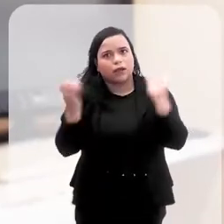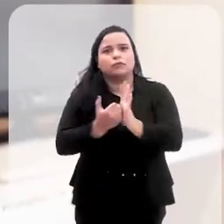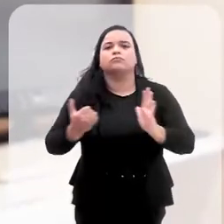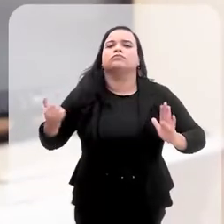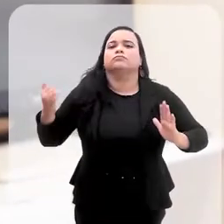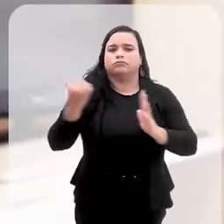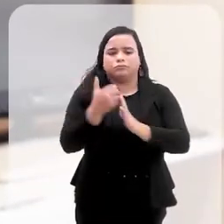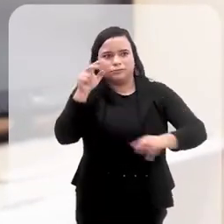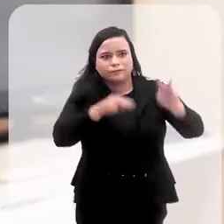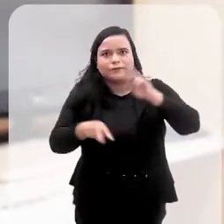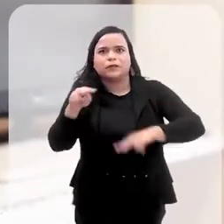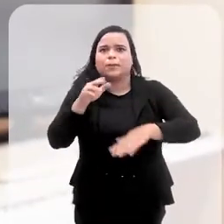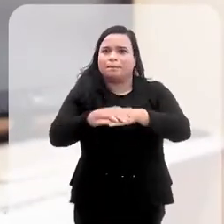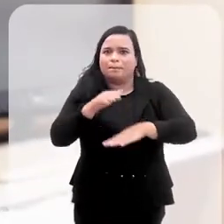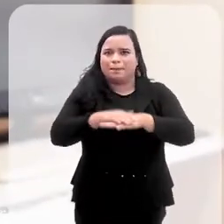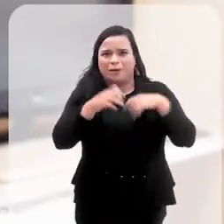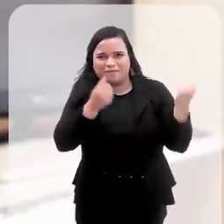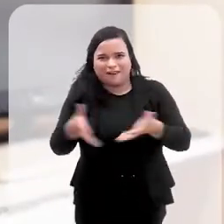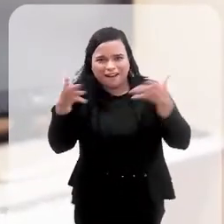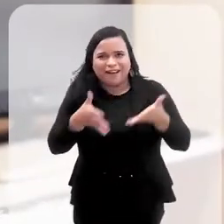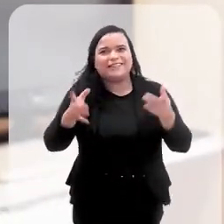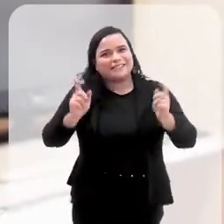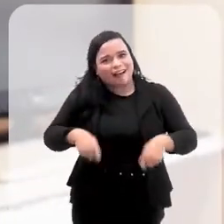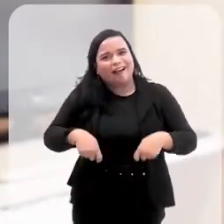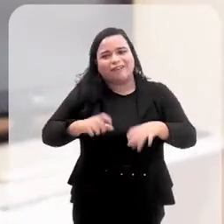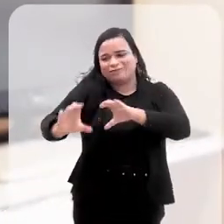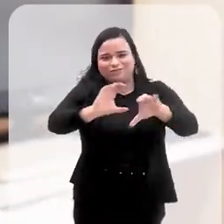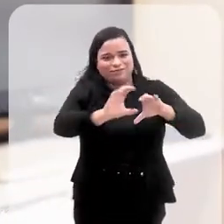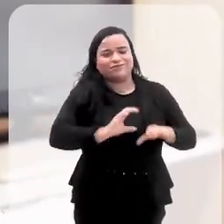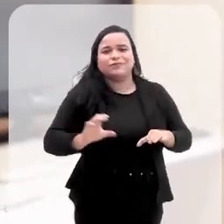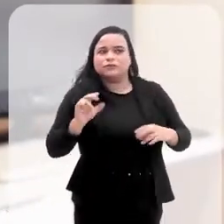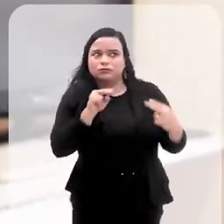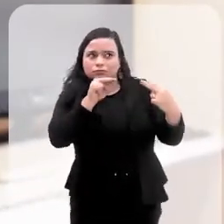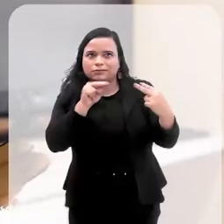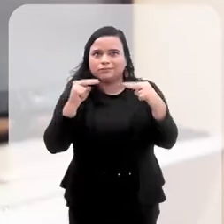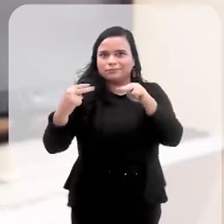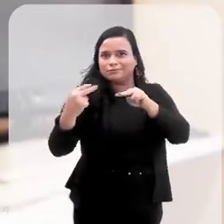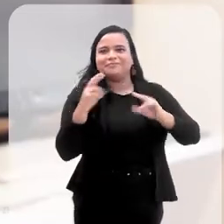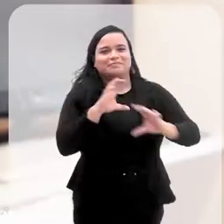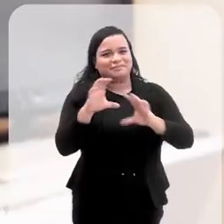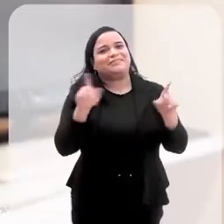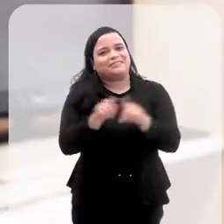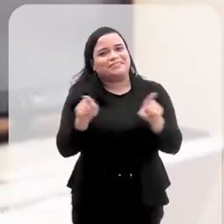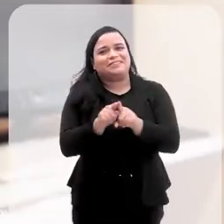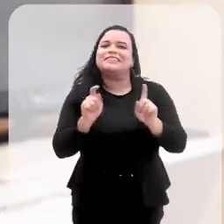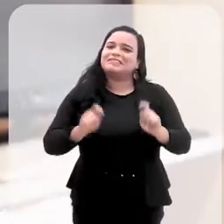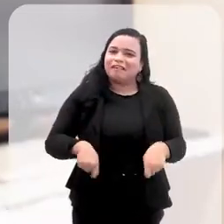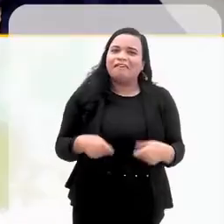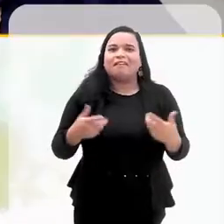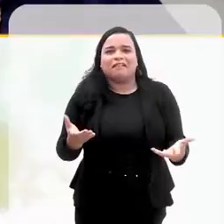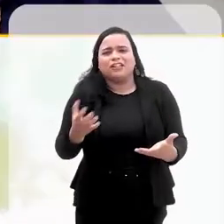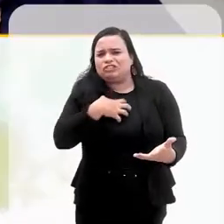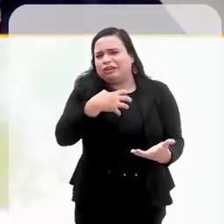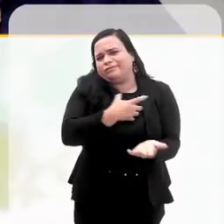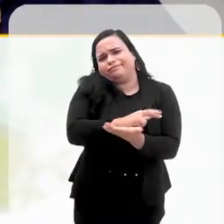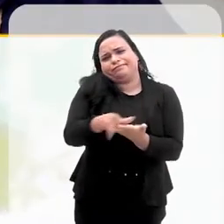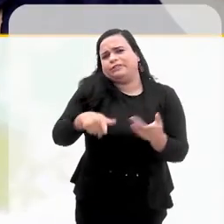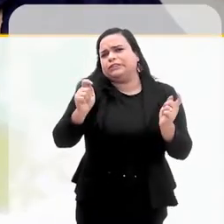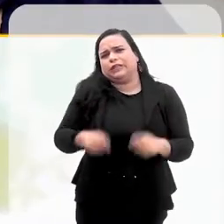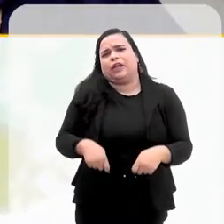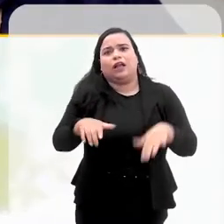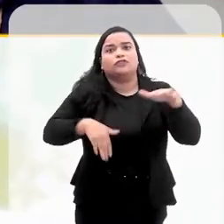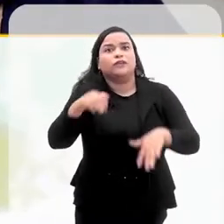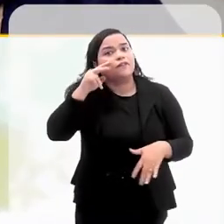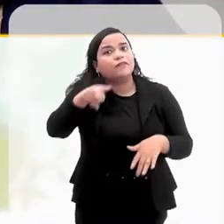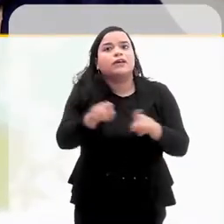comunica com o olhar, a gente se comunica de várias formas. É, inclusive a gente vê às vezes em filme a pessoa tá lá em coma, saída